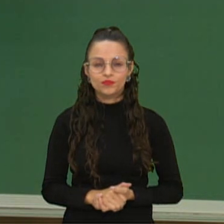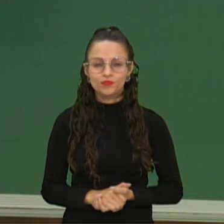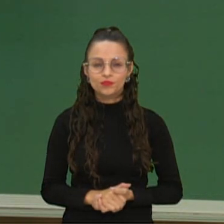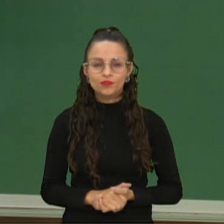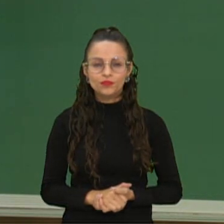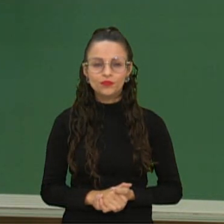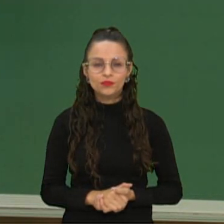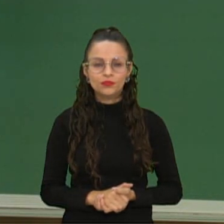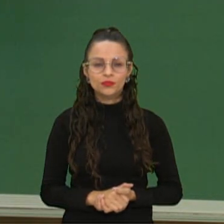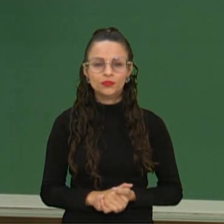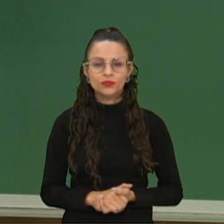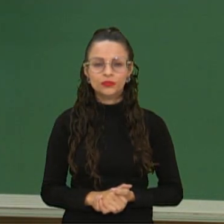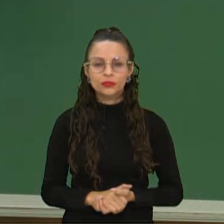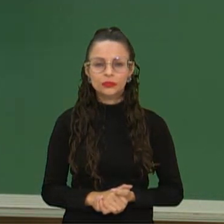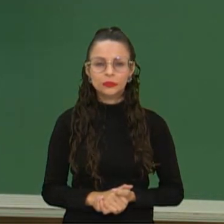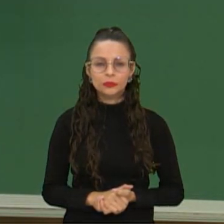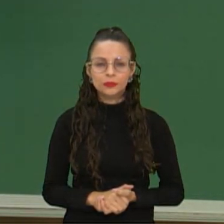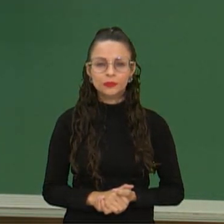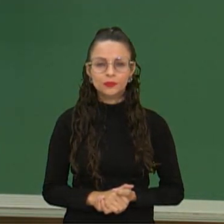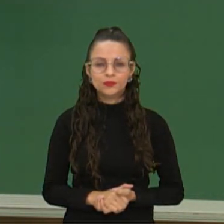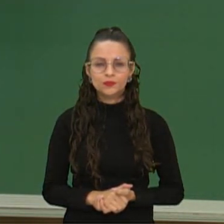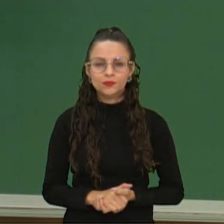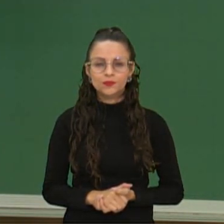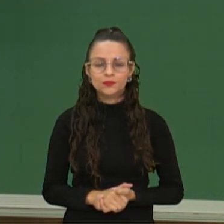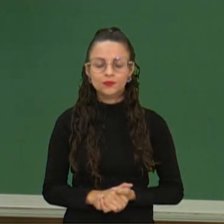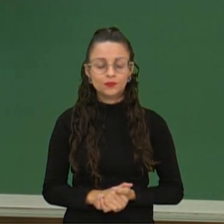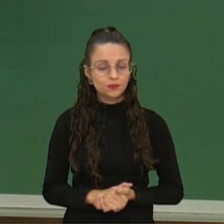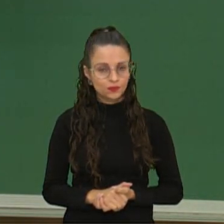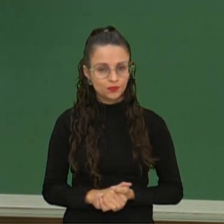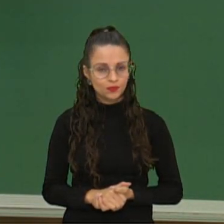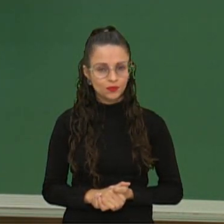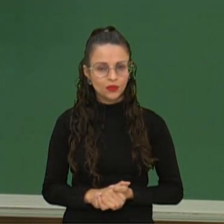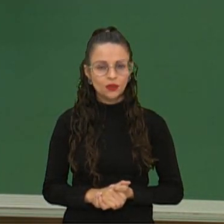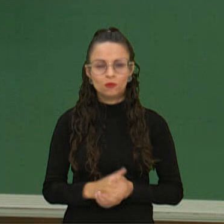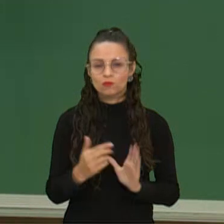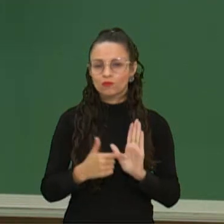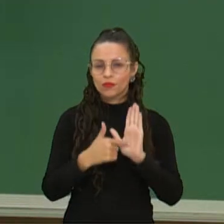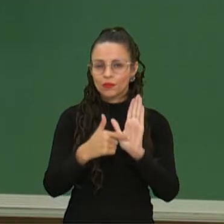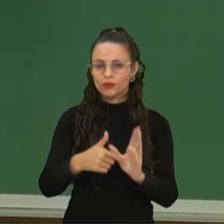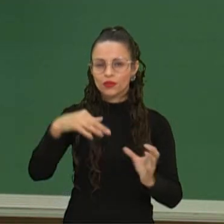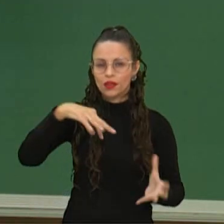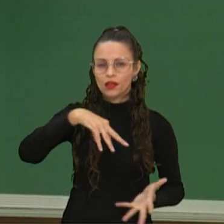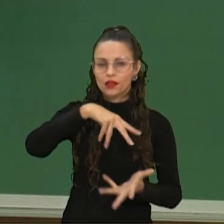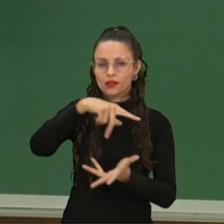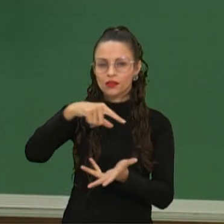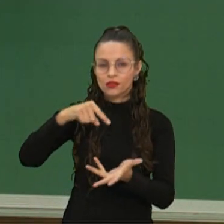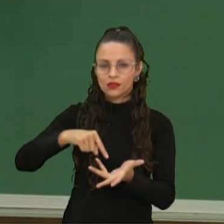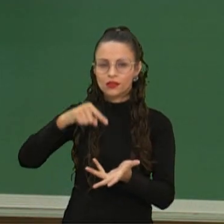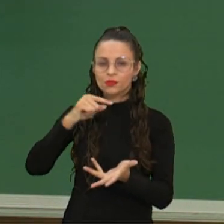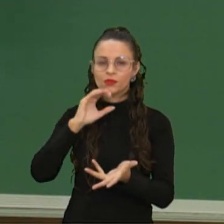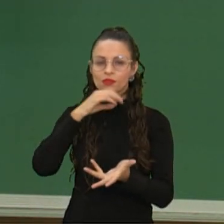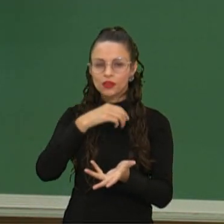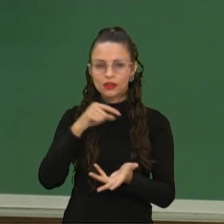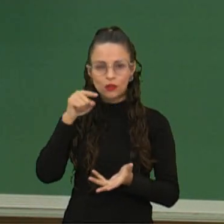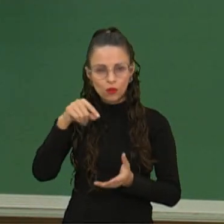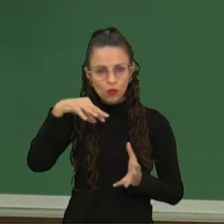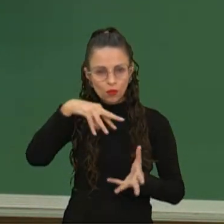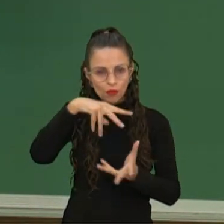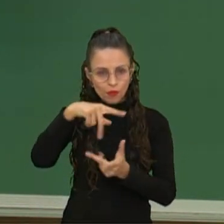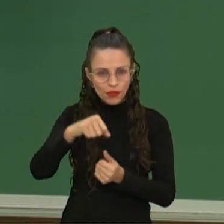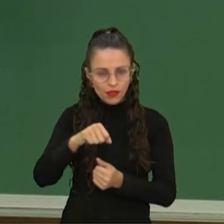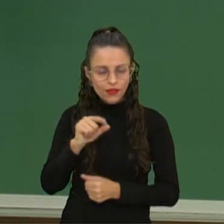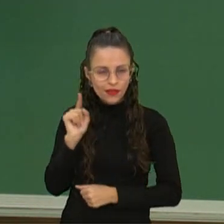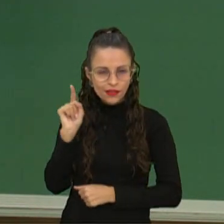the Earth in the magazine cover is... Para representar o aquecimento global, o planeta Terra,